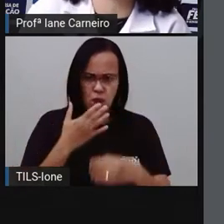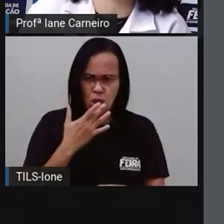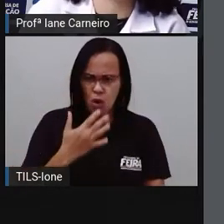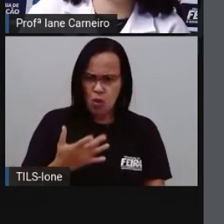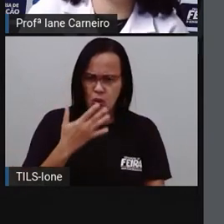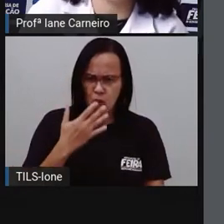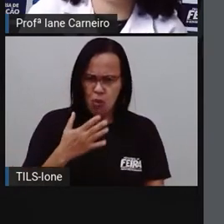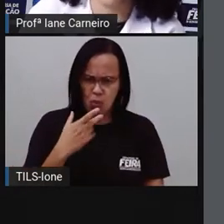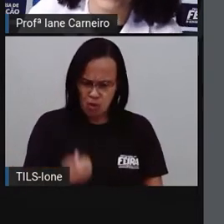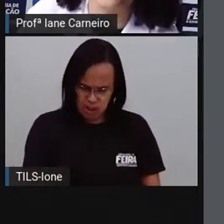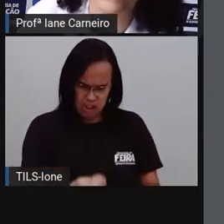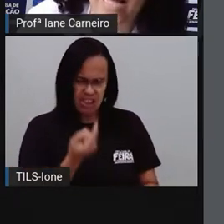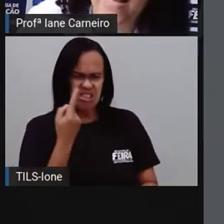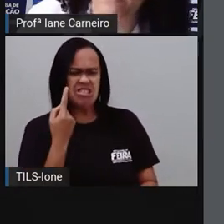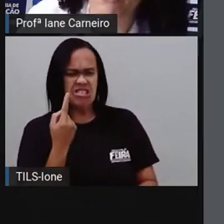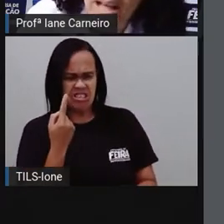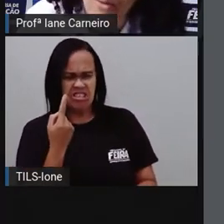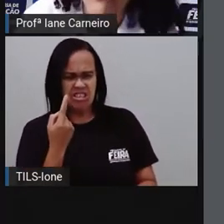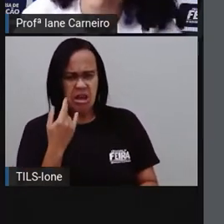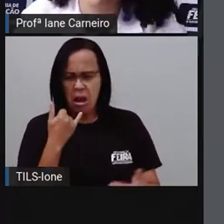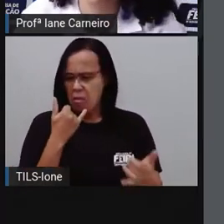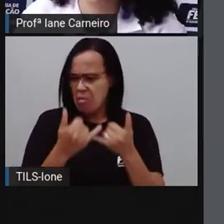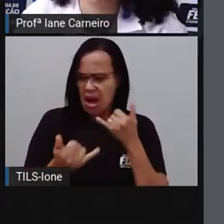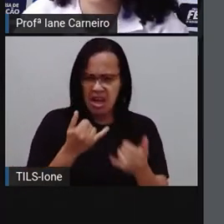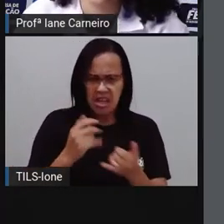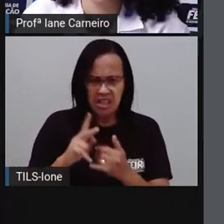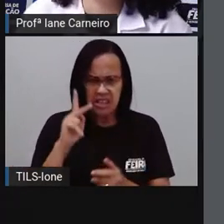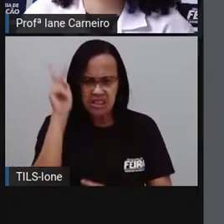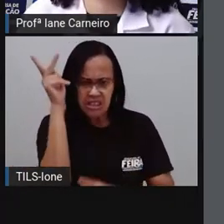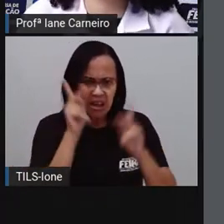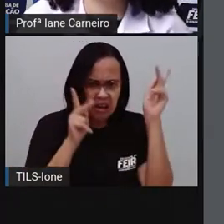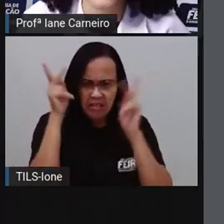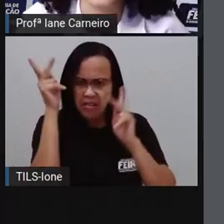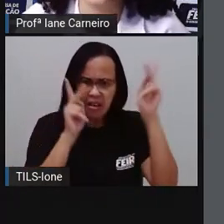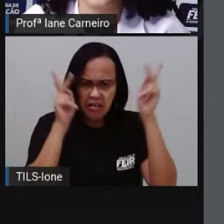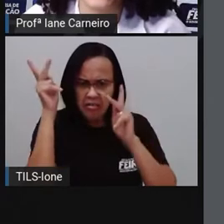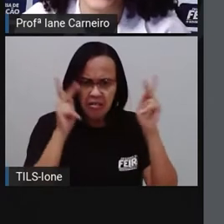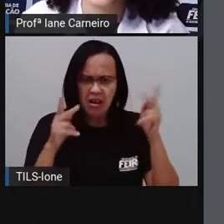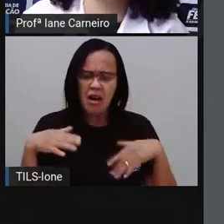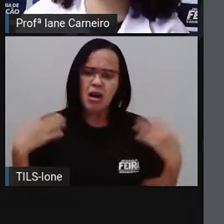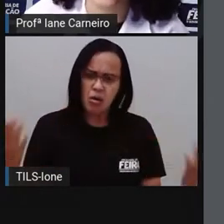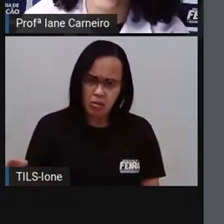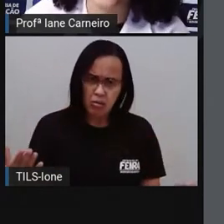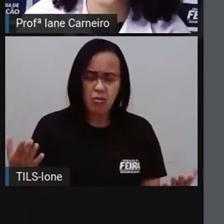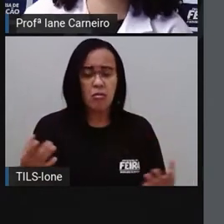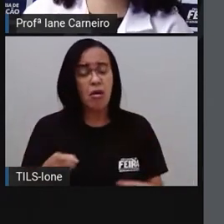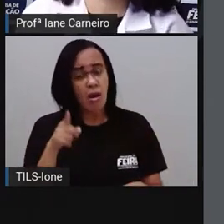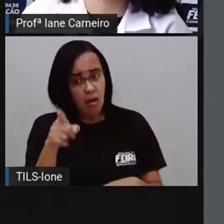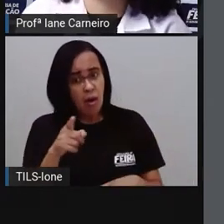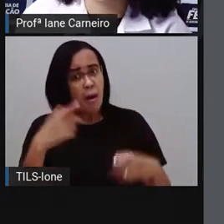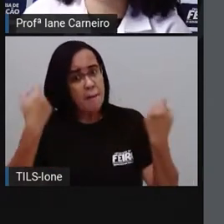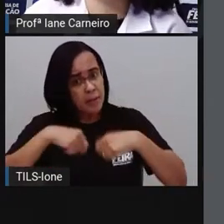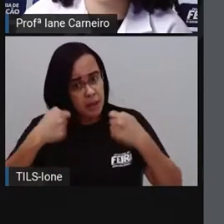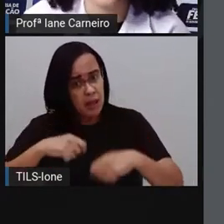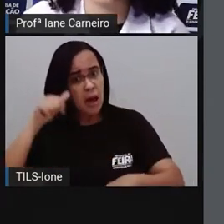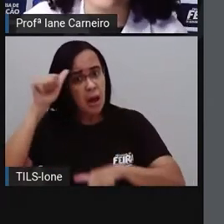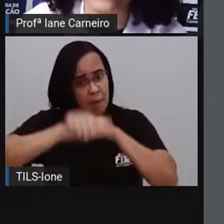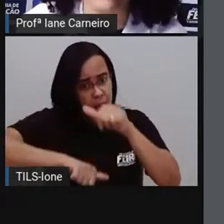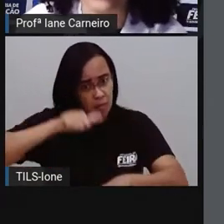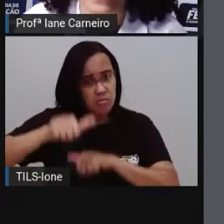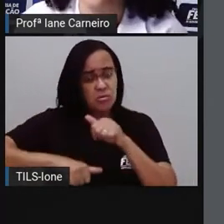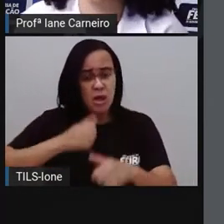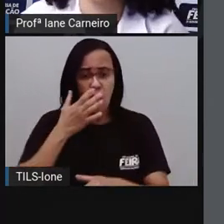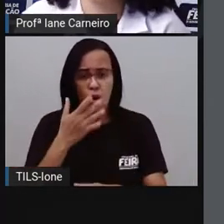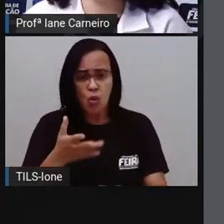fantasia para baile de carnaval. Você devia arranjar uma cor mais